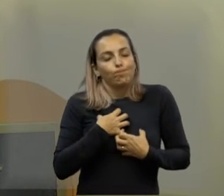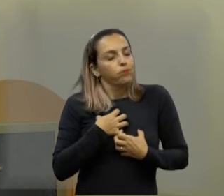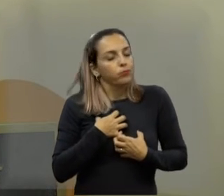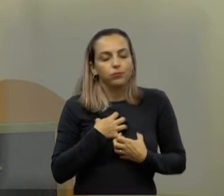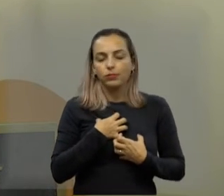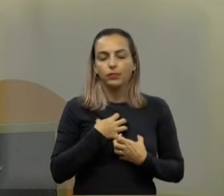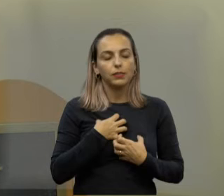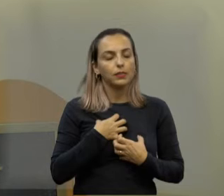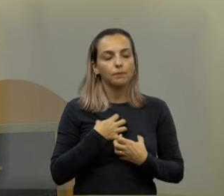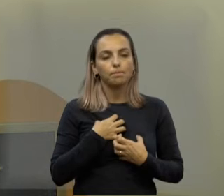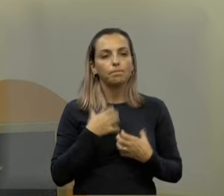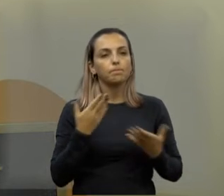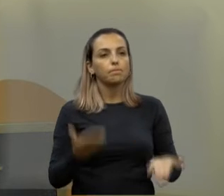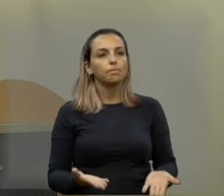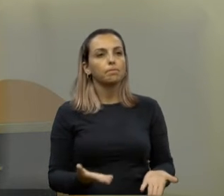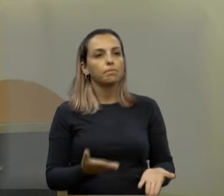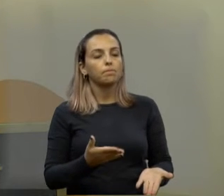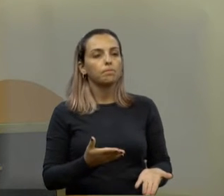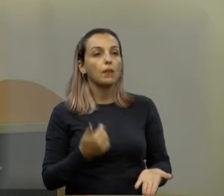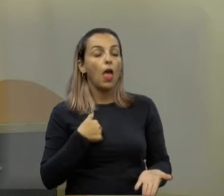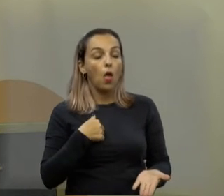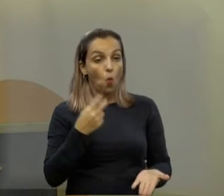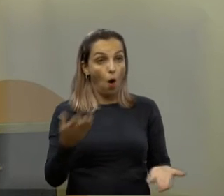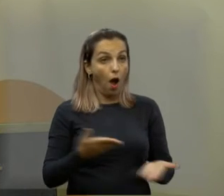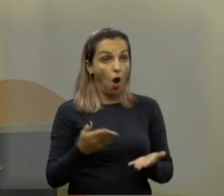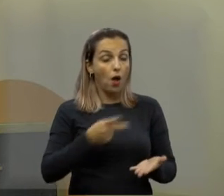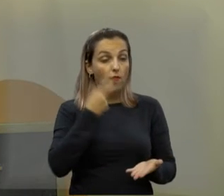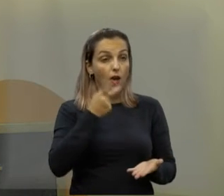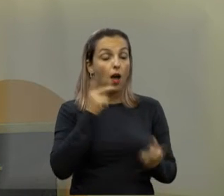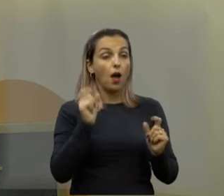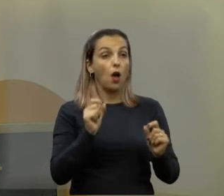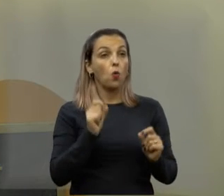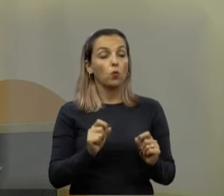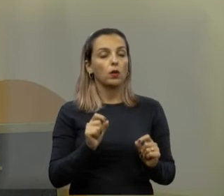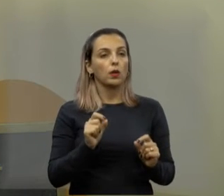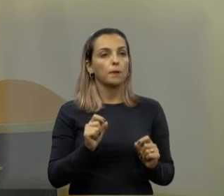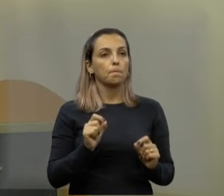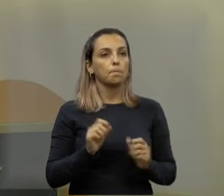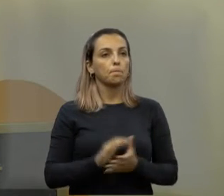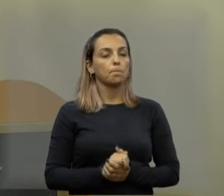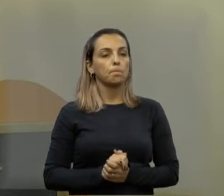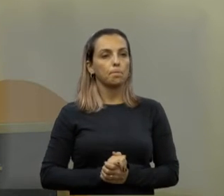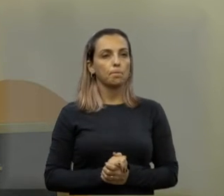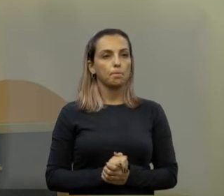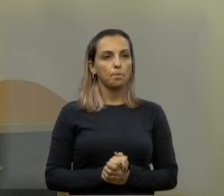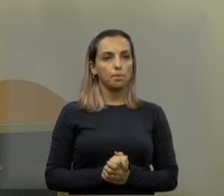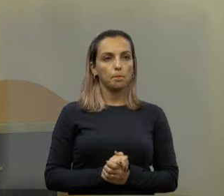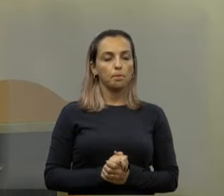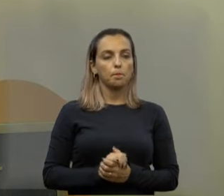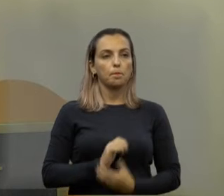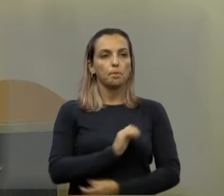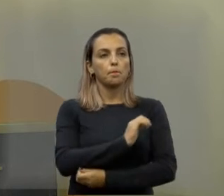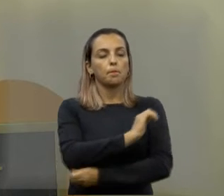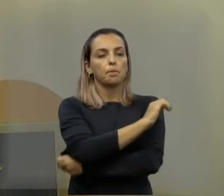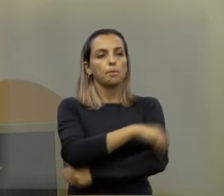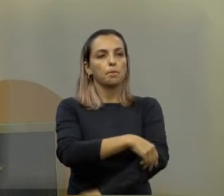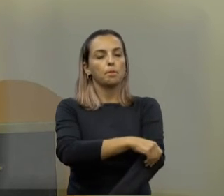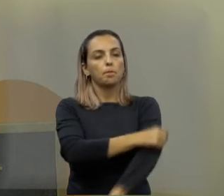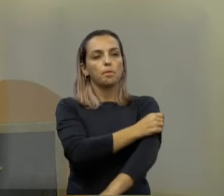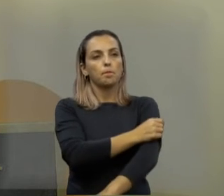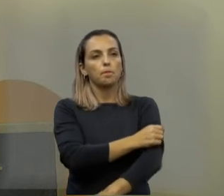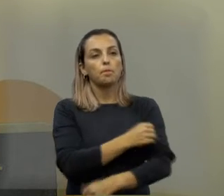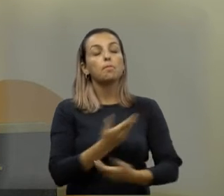e aí também quero fazer aqui uma uma fala Presidente e senhor